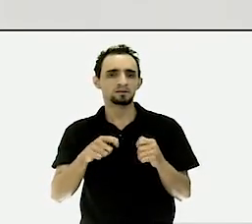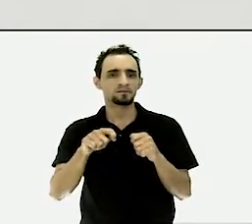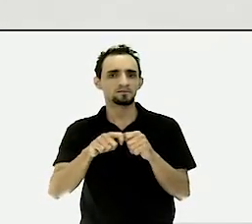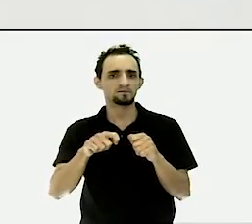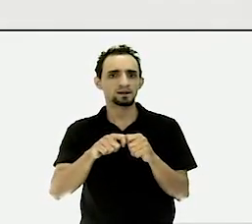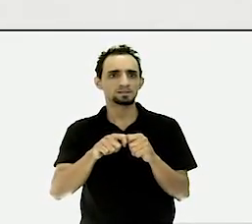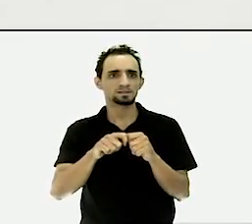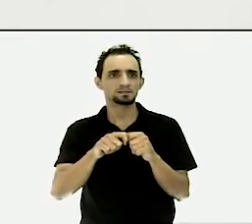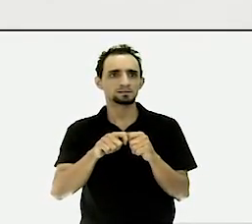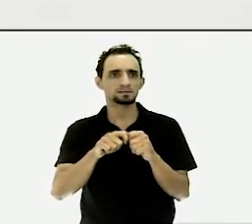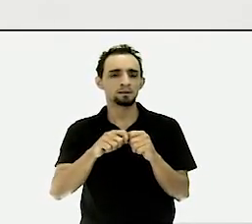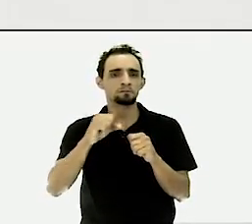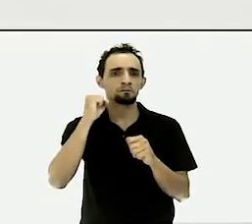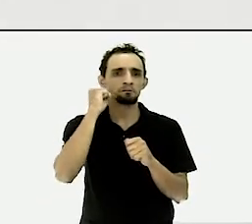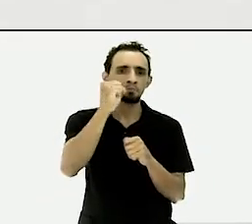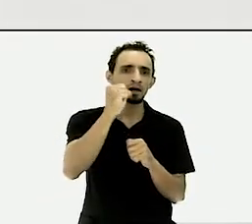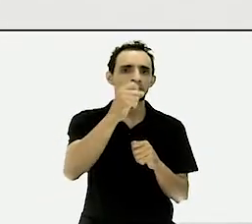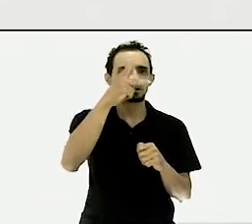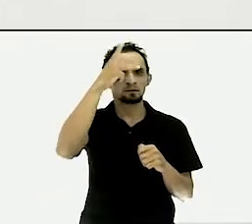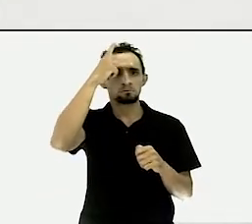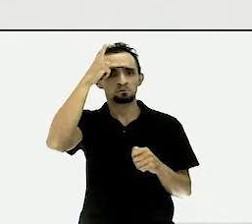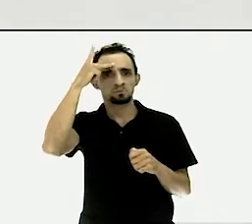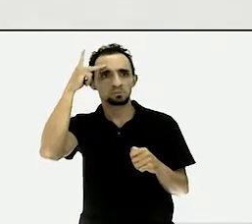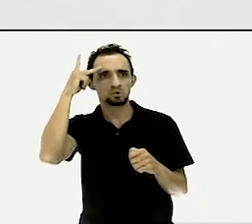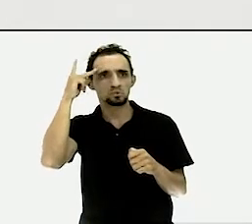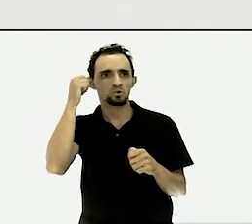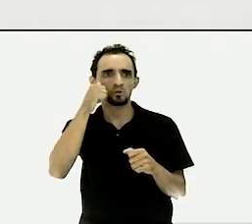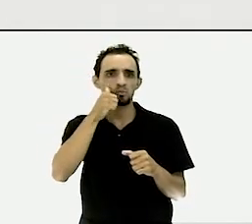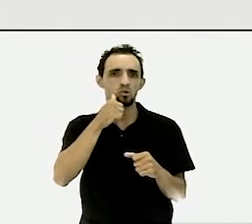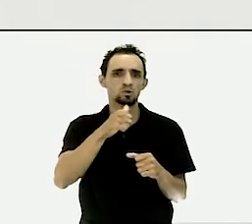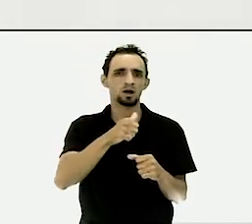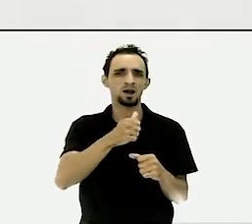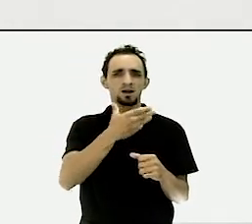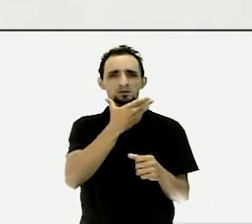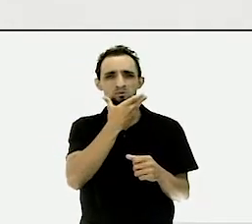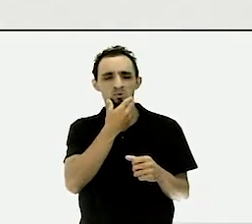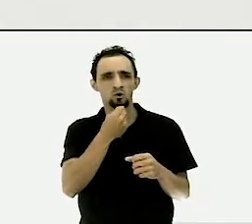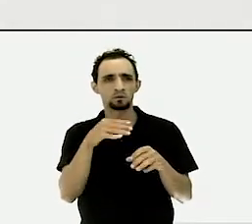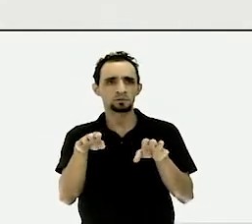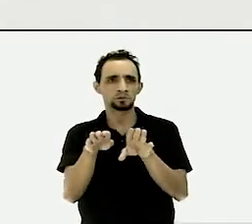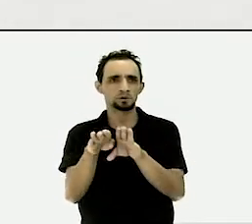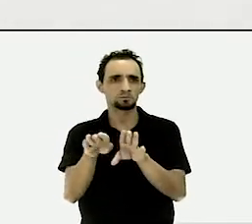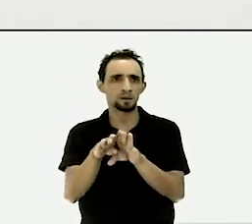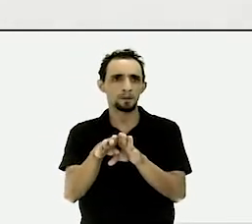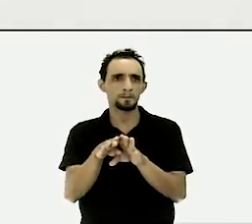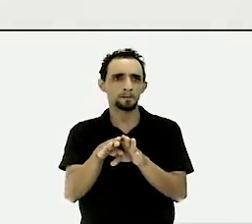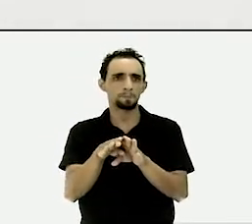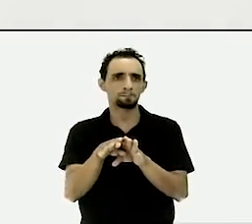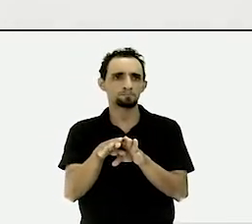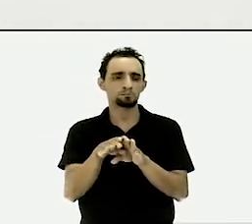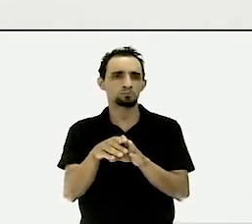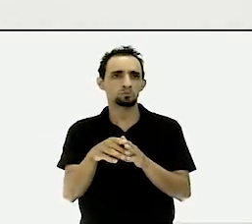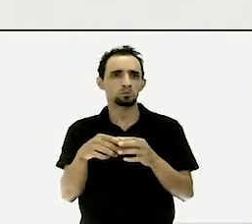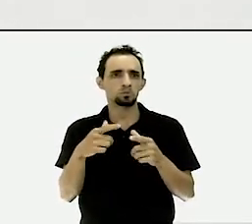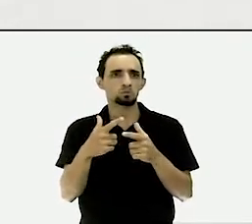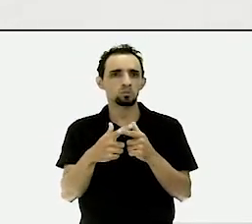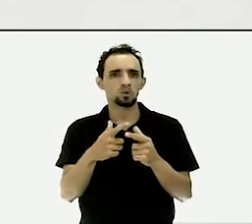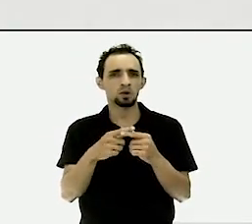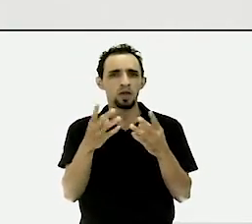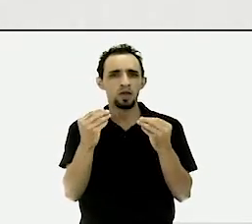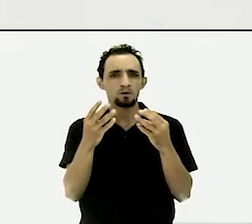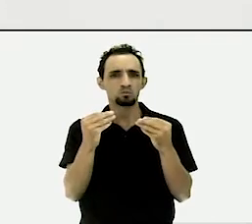Hoje não é só bater, Rosa, estão matando as mulheres. Assisto muito ali da Atena, esses canais, então a gente fica muito revoltado com isso. Eu acho